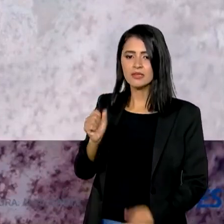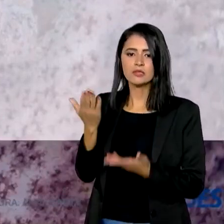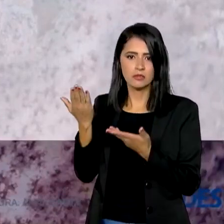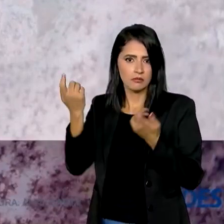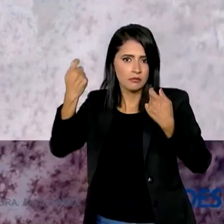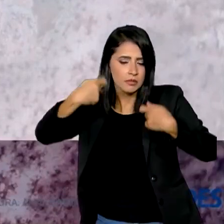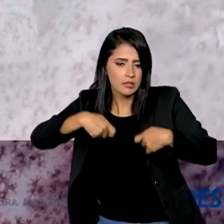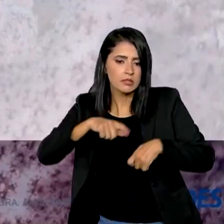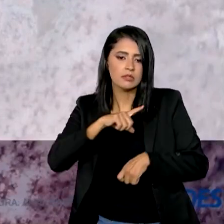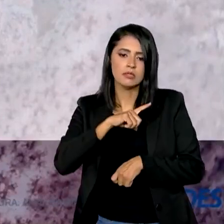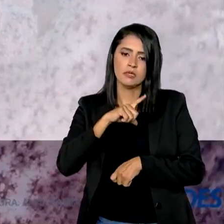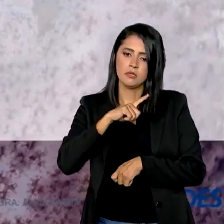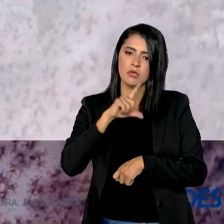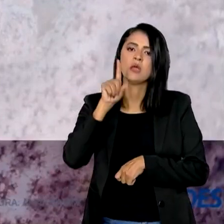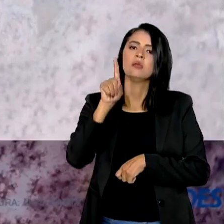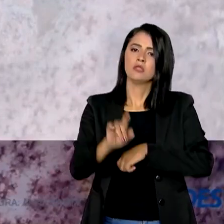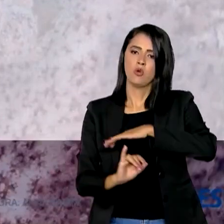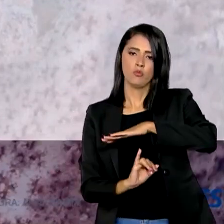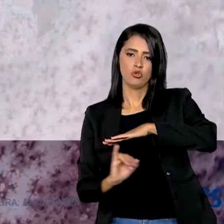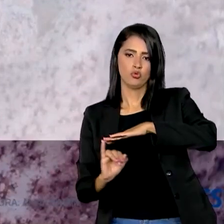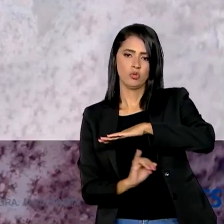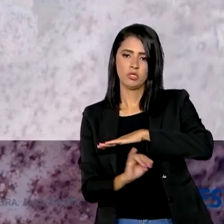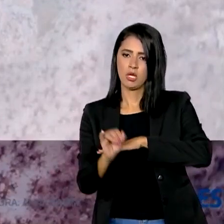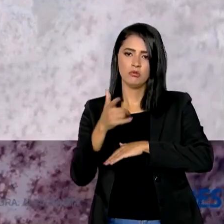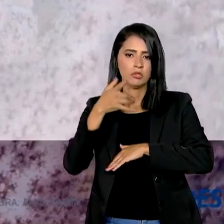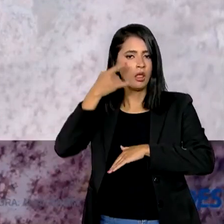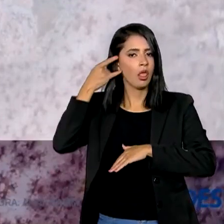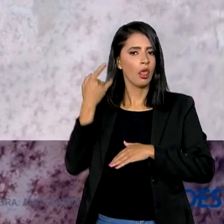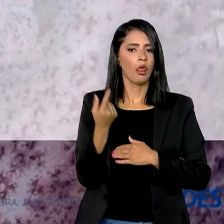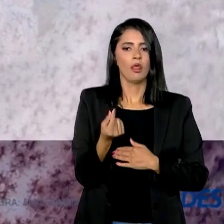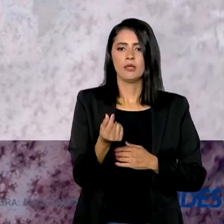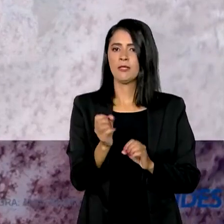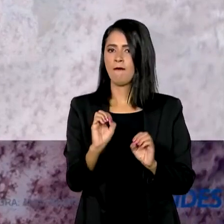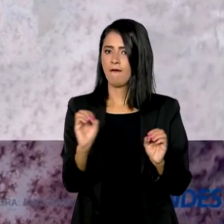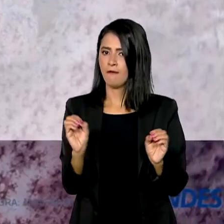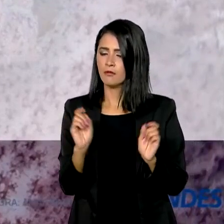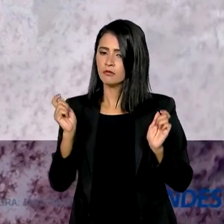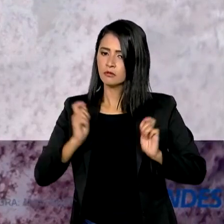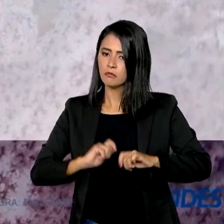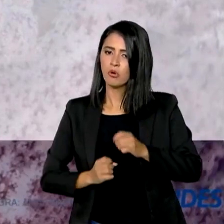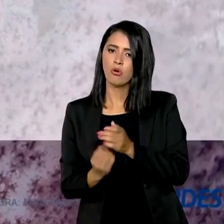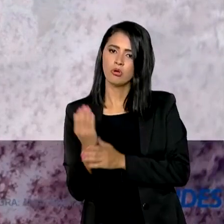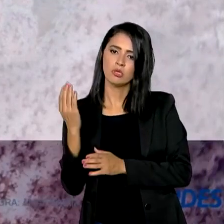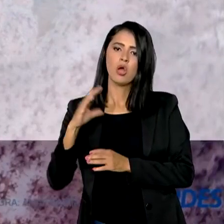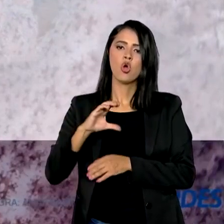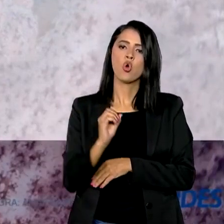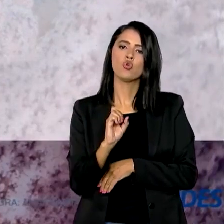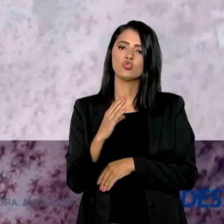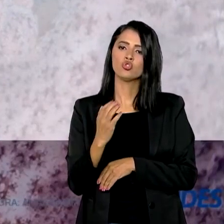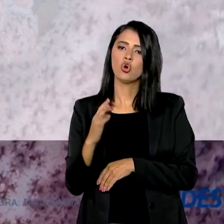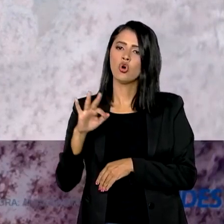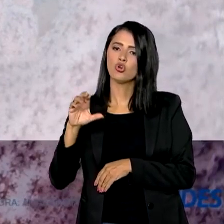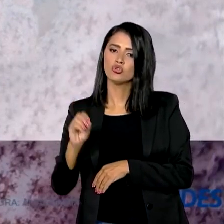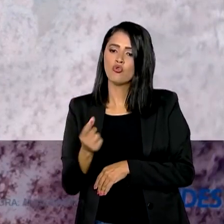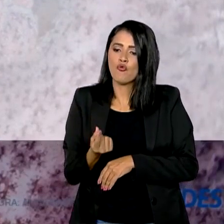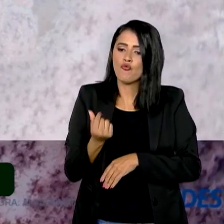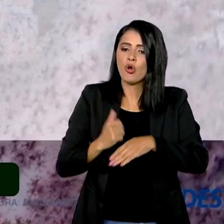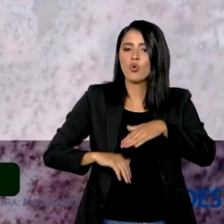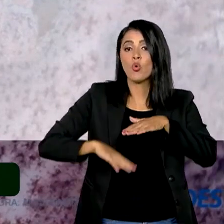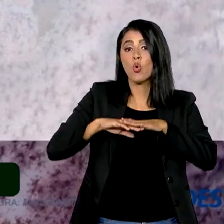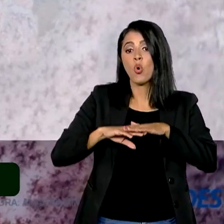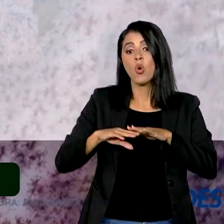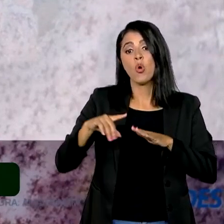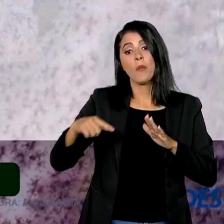é preciso ser uma instituição sem fins lucrativos que pode montar um consórcio. O valor mínimo de